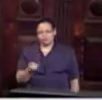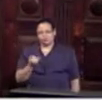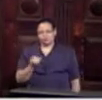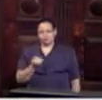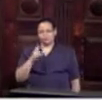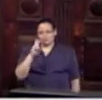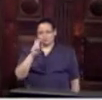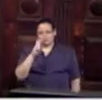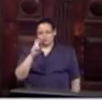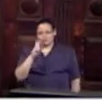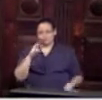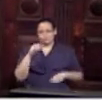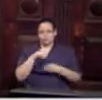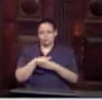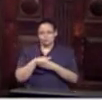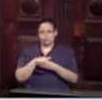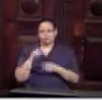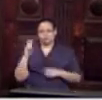por 5-2,